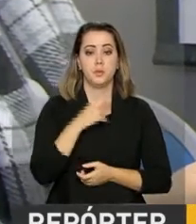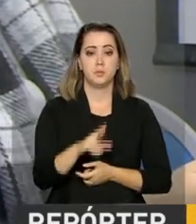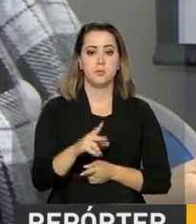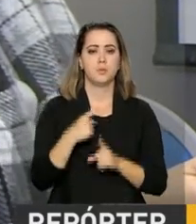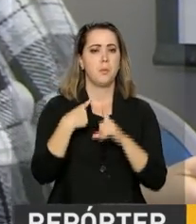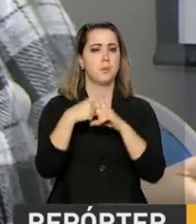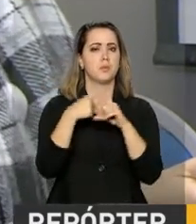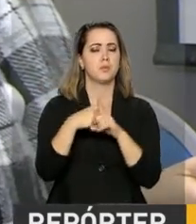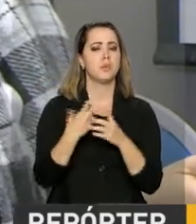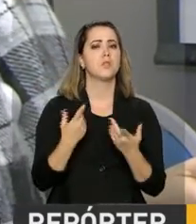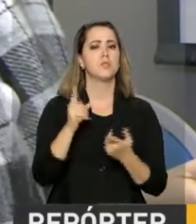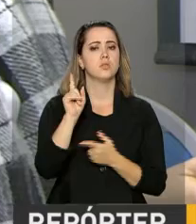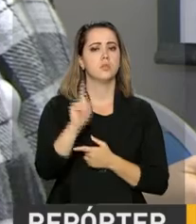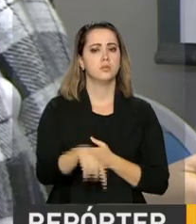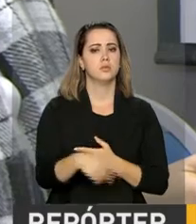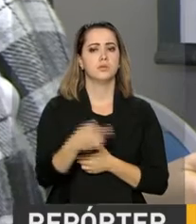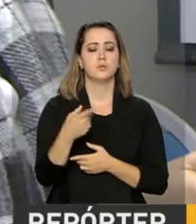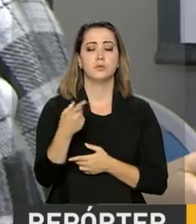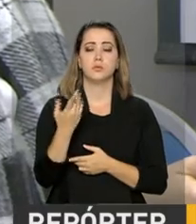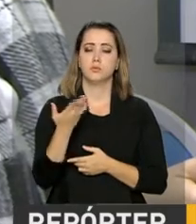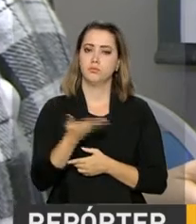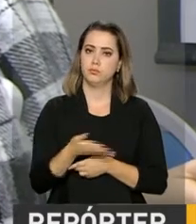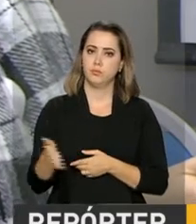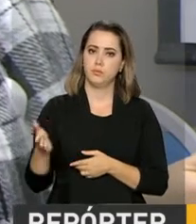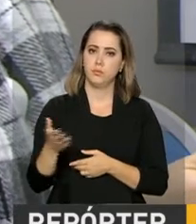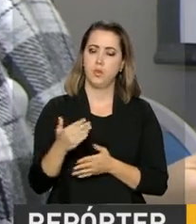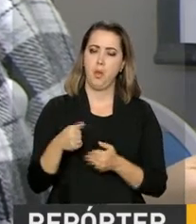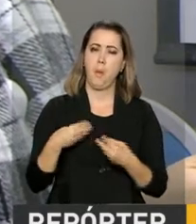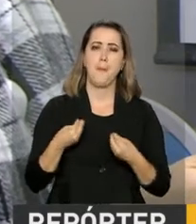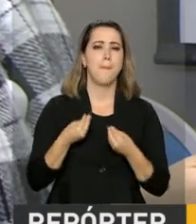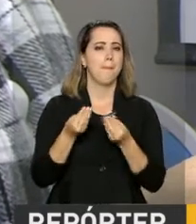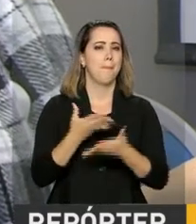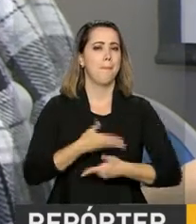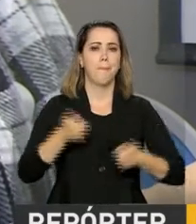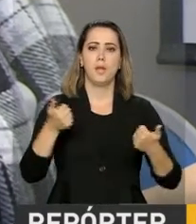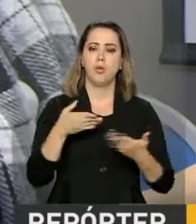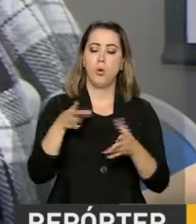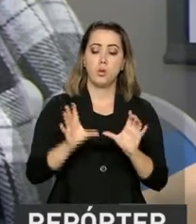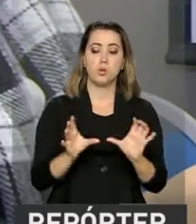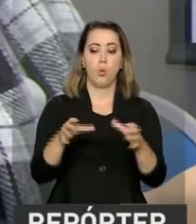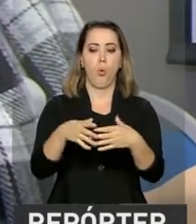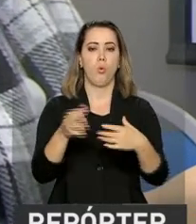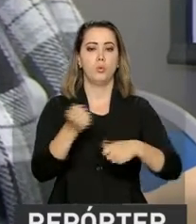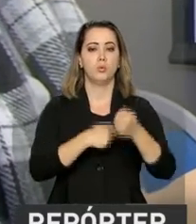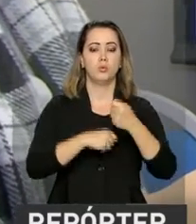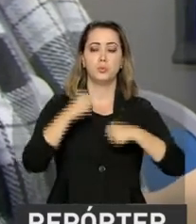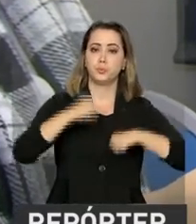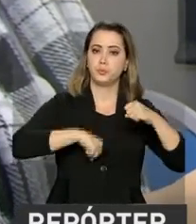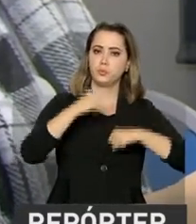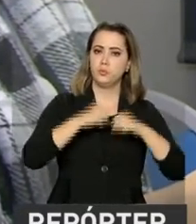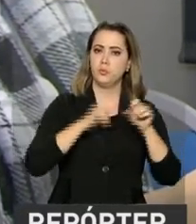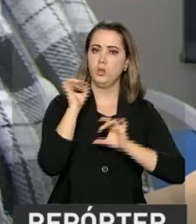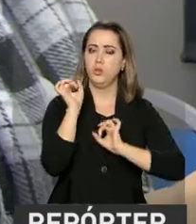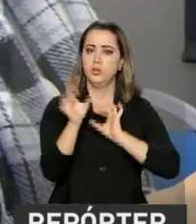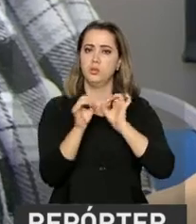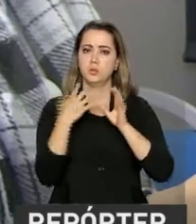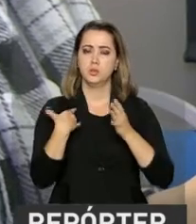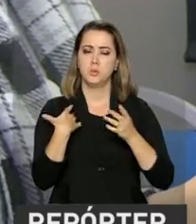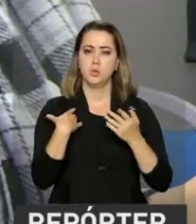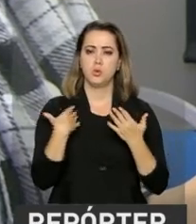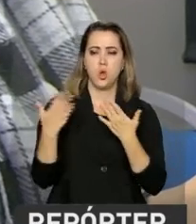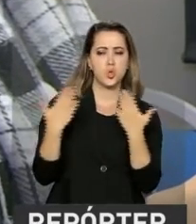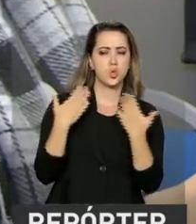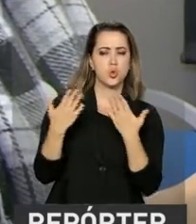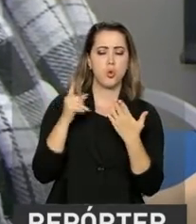sequência é claro que o maior dinamismo das setor industrial e somente quando se confronta com um